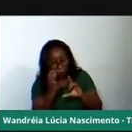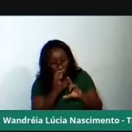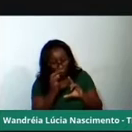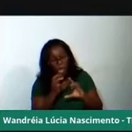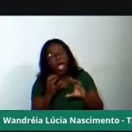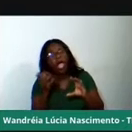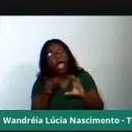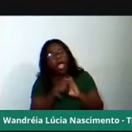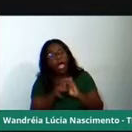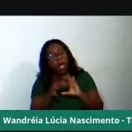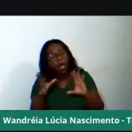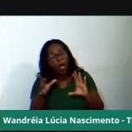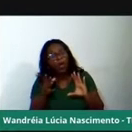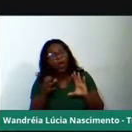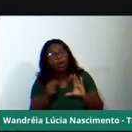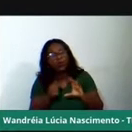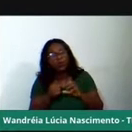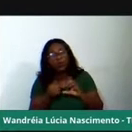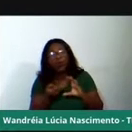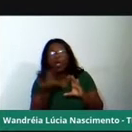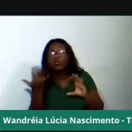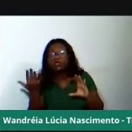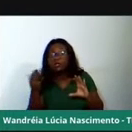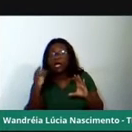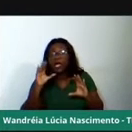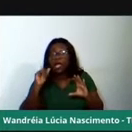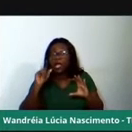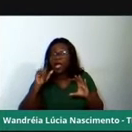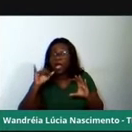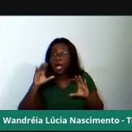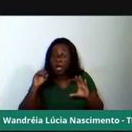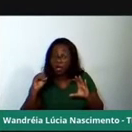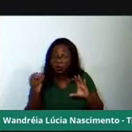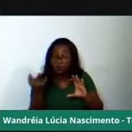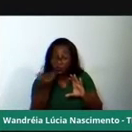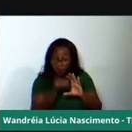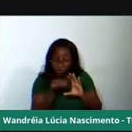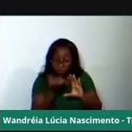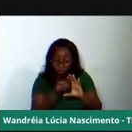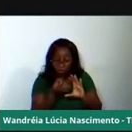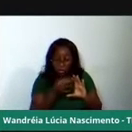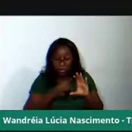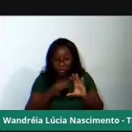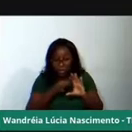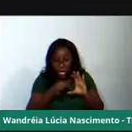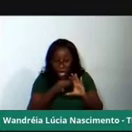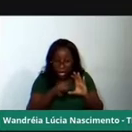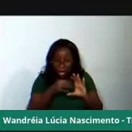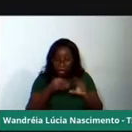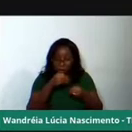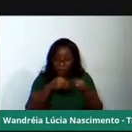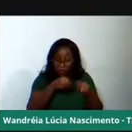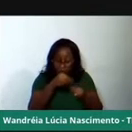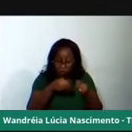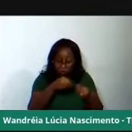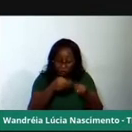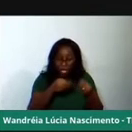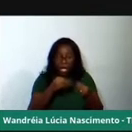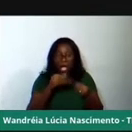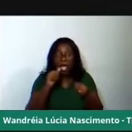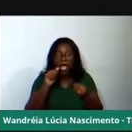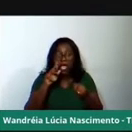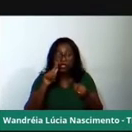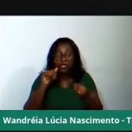na célula, fazendo com que ative uma enzima chamada de óxido nítrico sintase endotelial, que converte a arginina